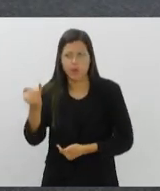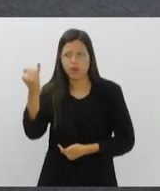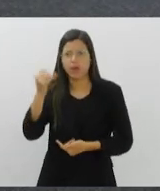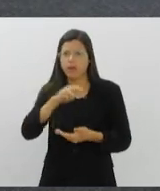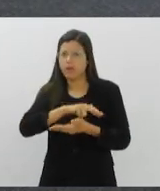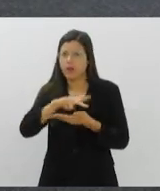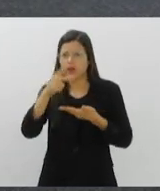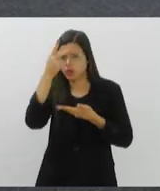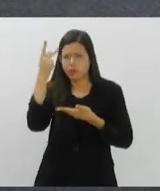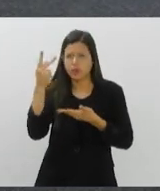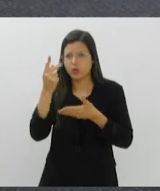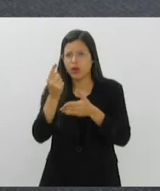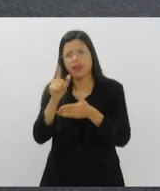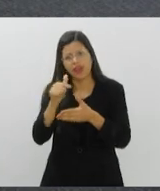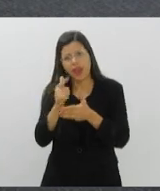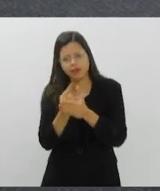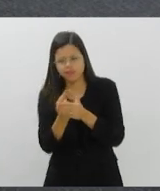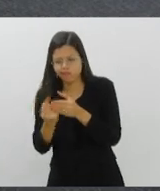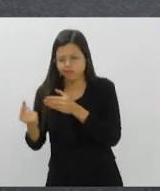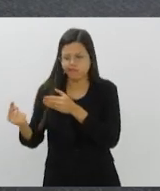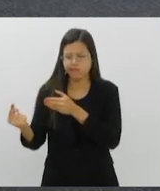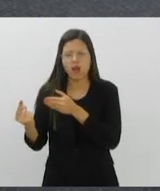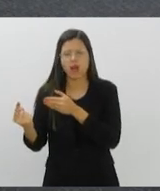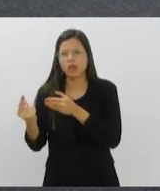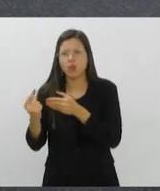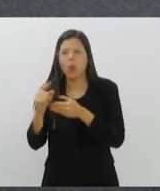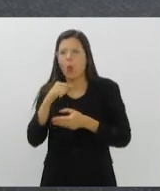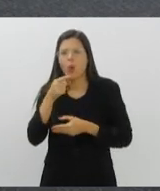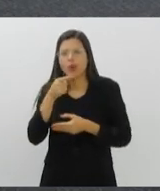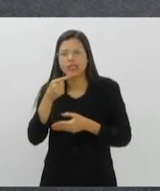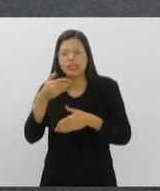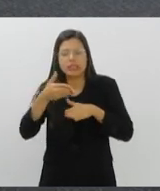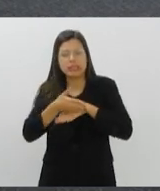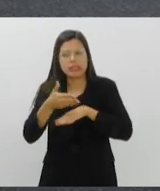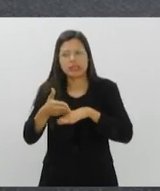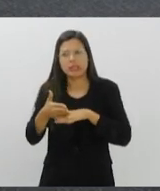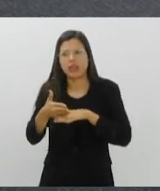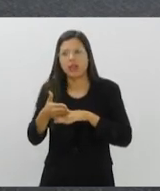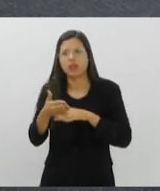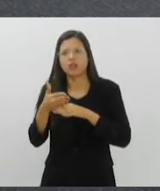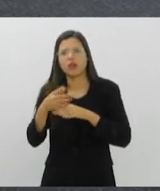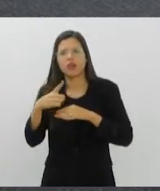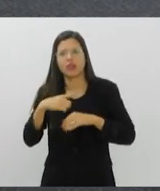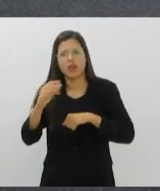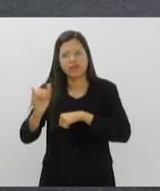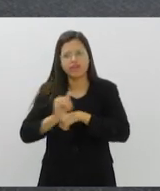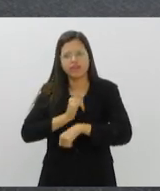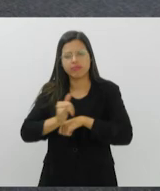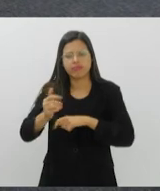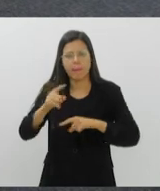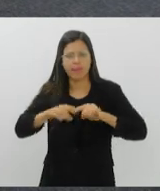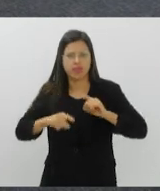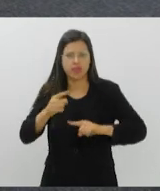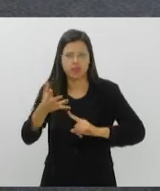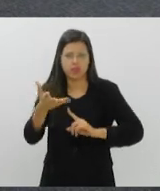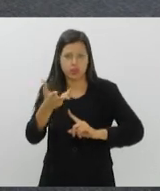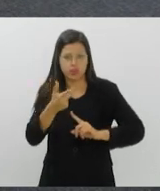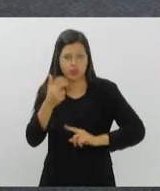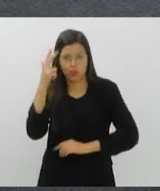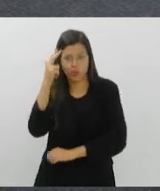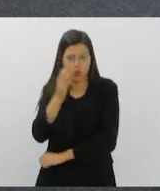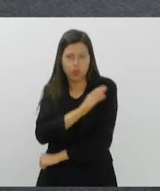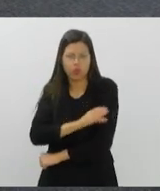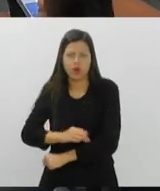que são excluídas de ter acesso aos meios tradicionais de cultura e lazer do nosso Estado. Obrigada, presidente.